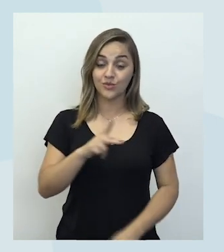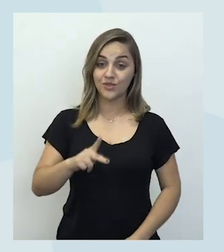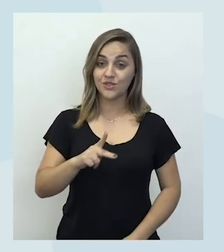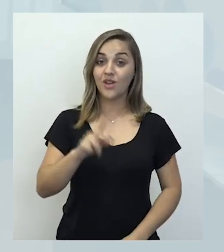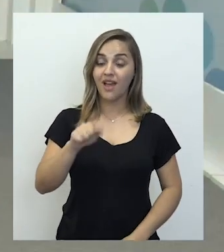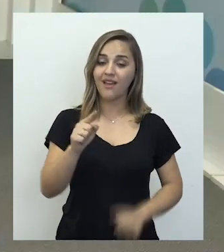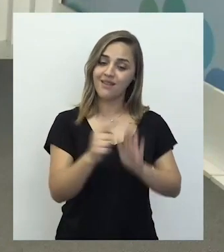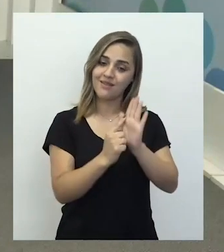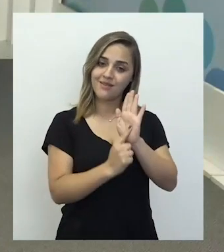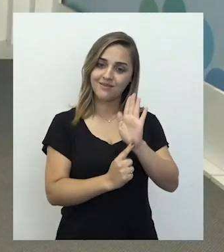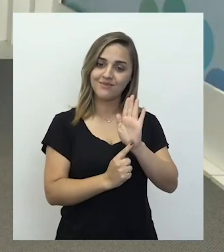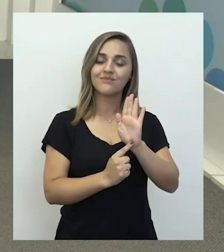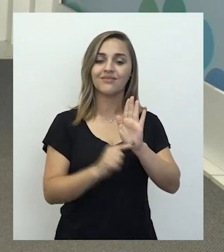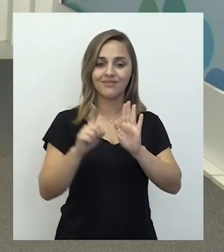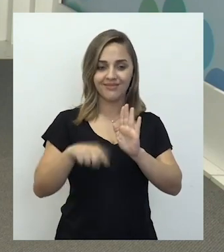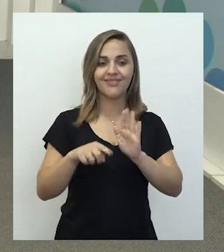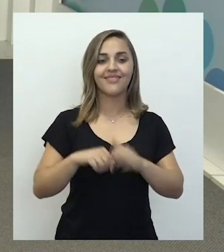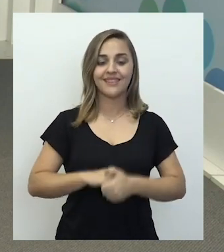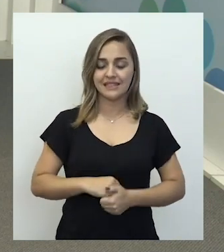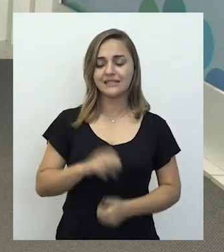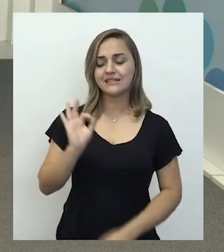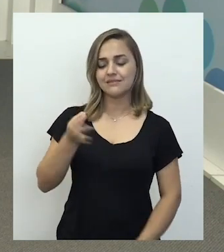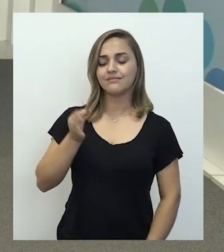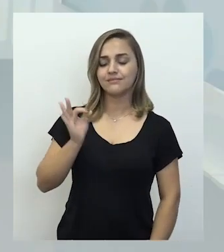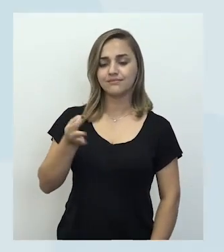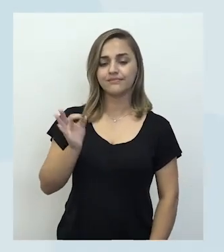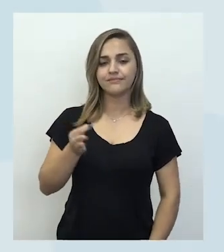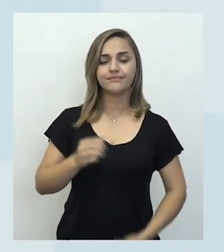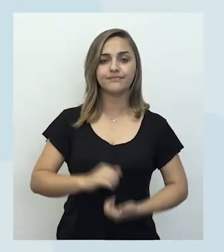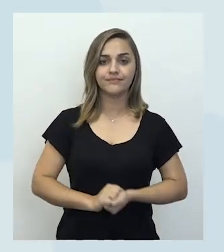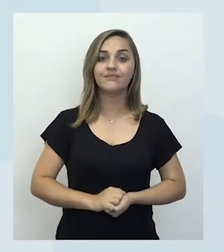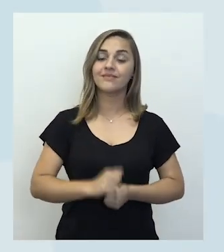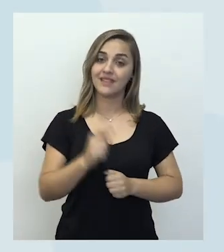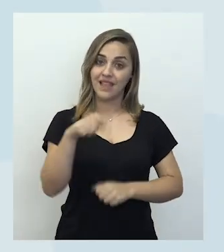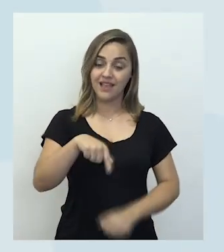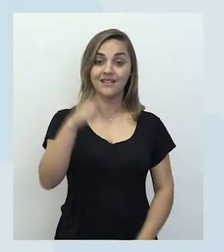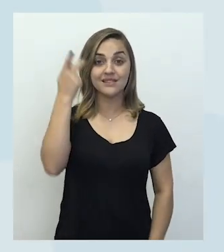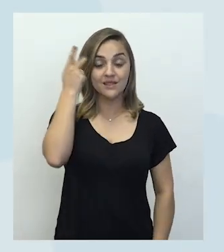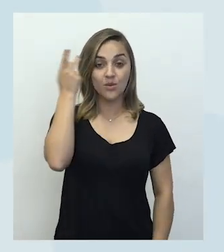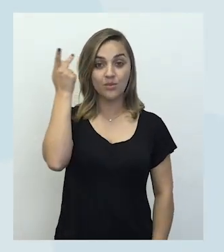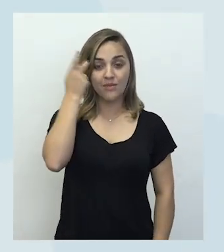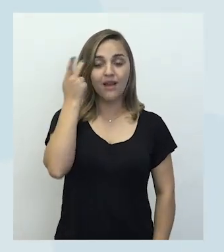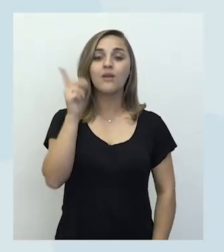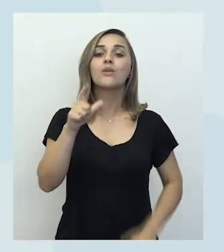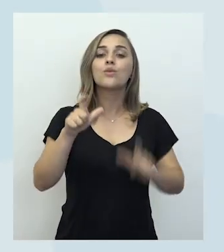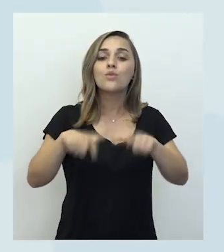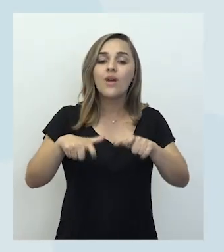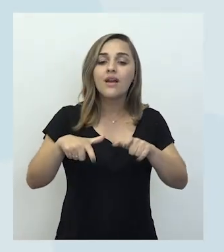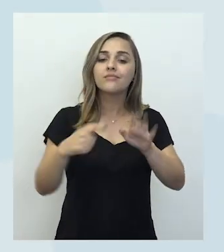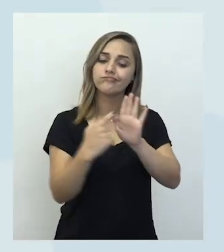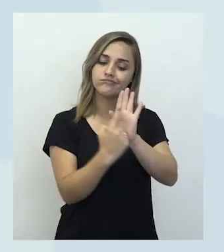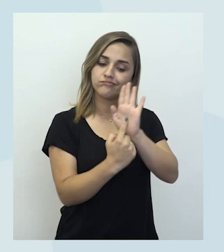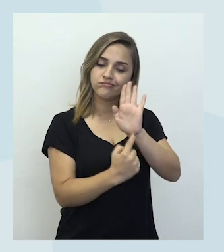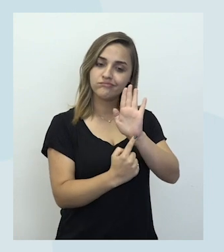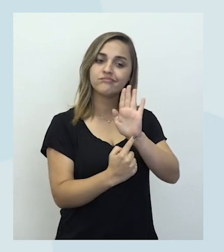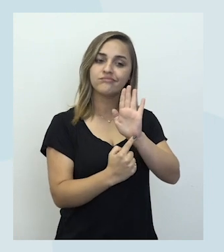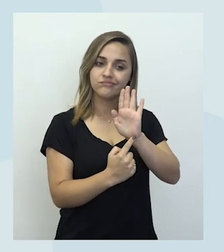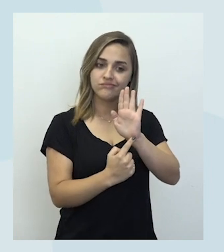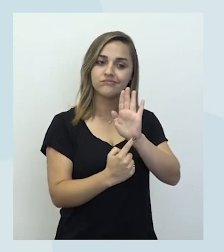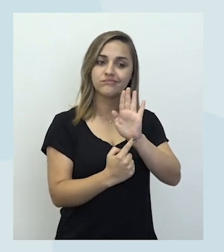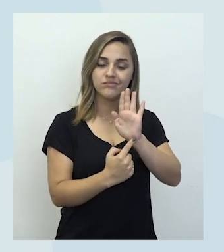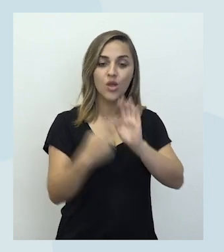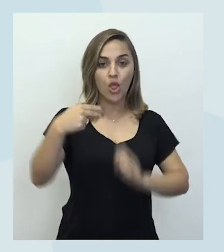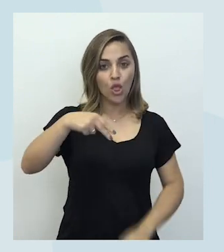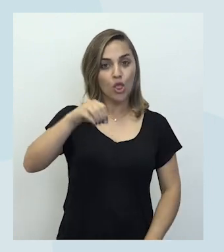da América Latina. Exatamente. Em então, São Paulo. É em São Paulo, mas é no Memorial da América Latina. A resposta tem que ser